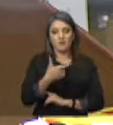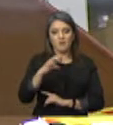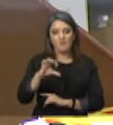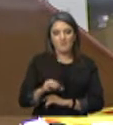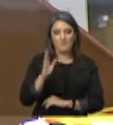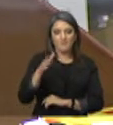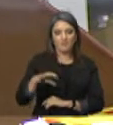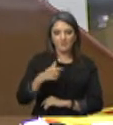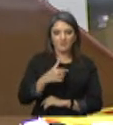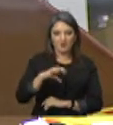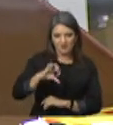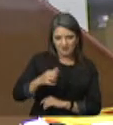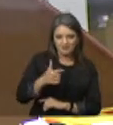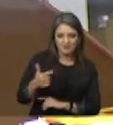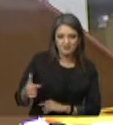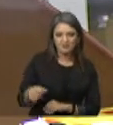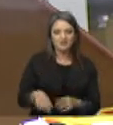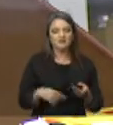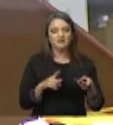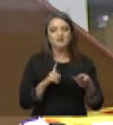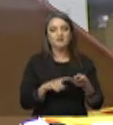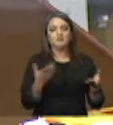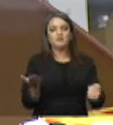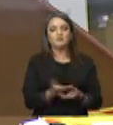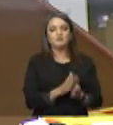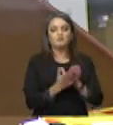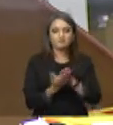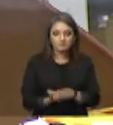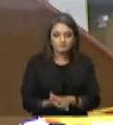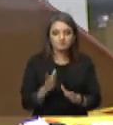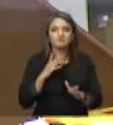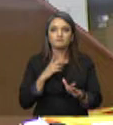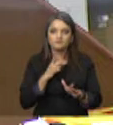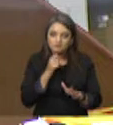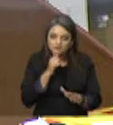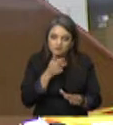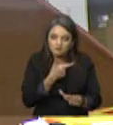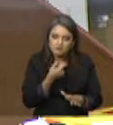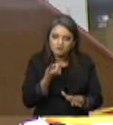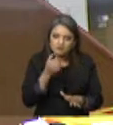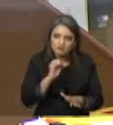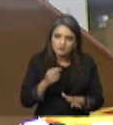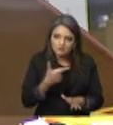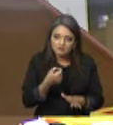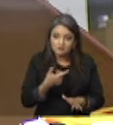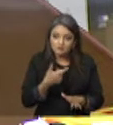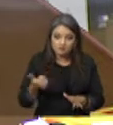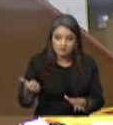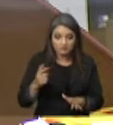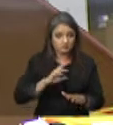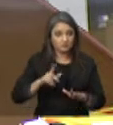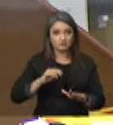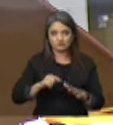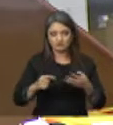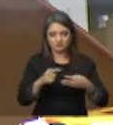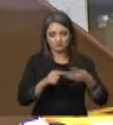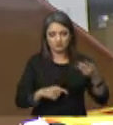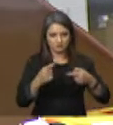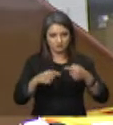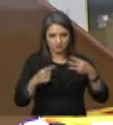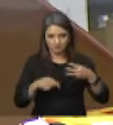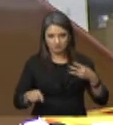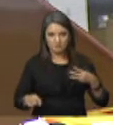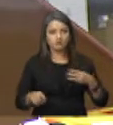8429/92 ações em tramitação e 26 10/2021 se enquadre nas hipóteses A B e C